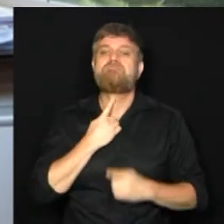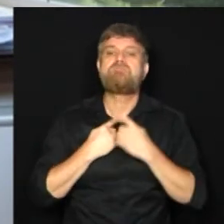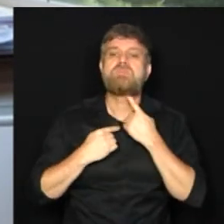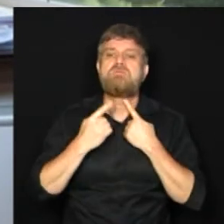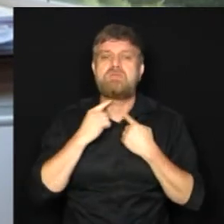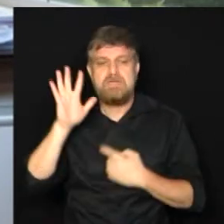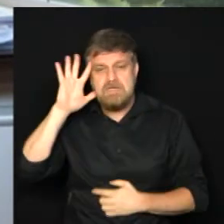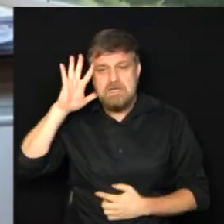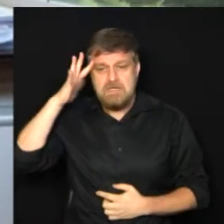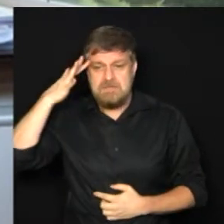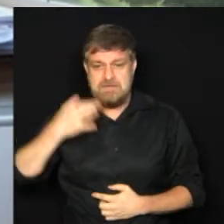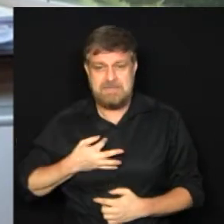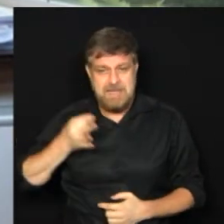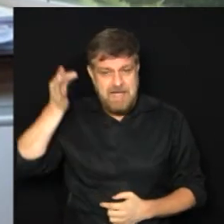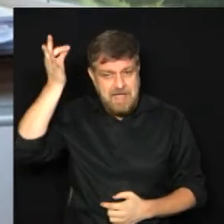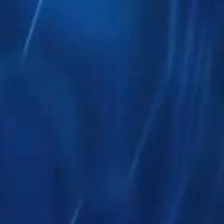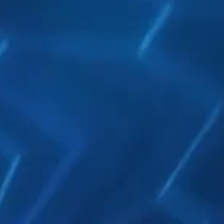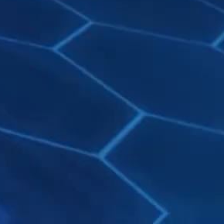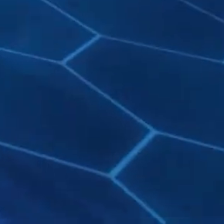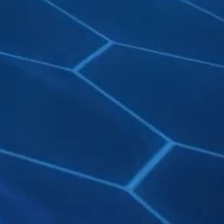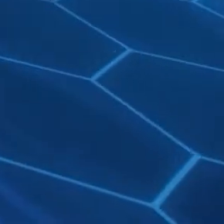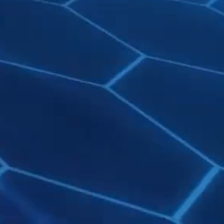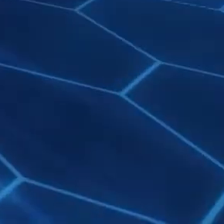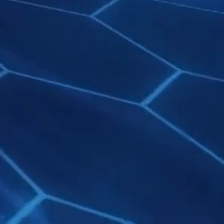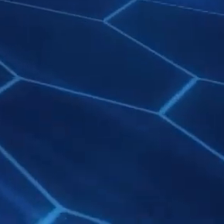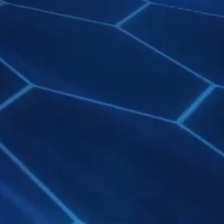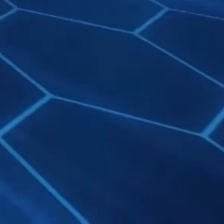se decidir Por Um transplante de cabelo